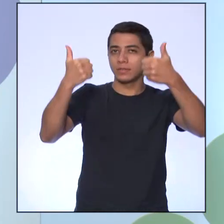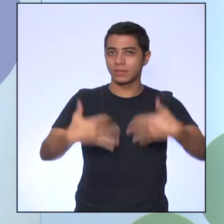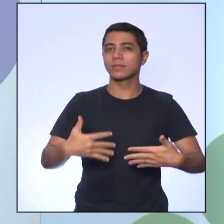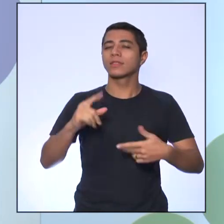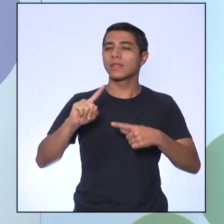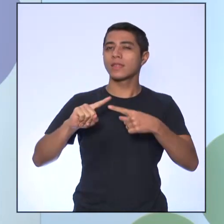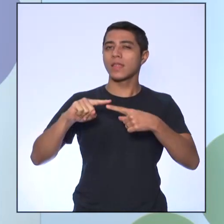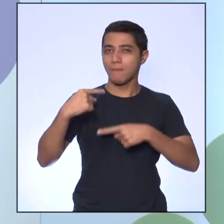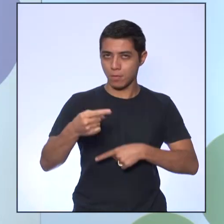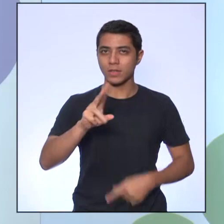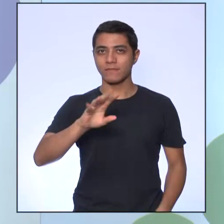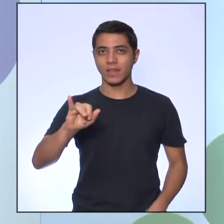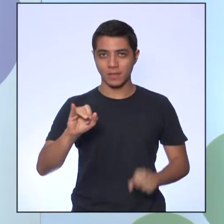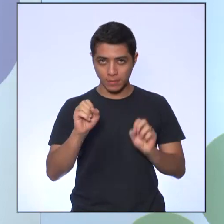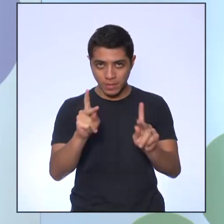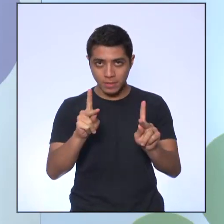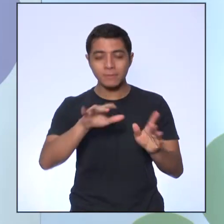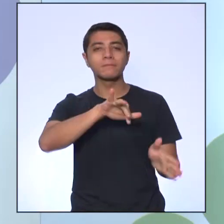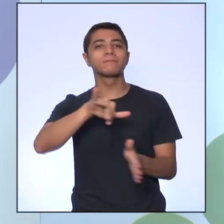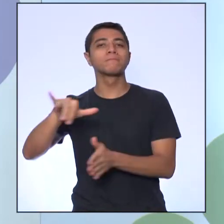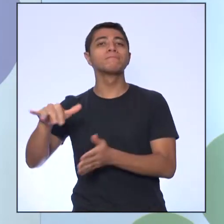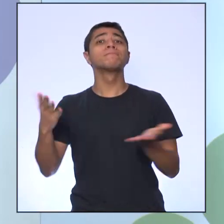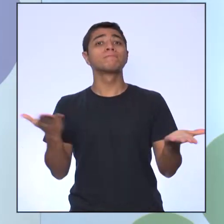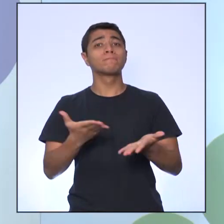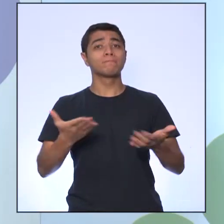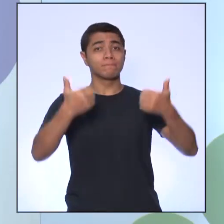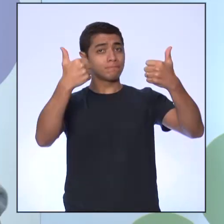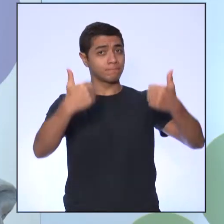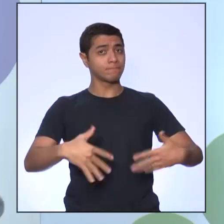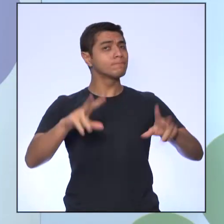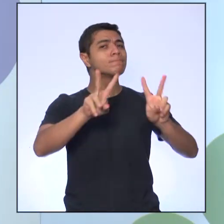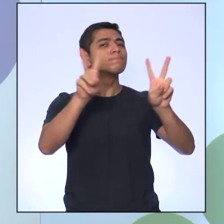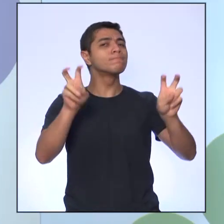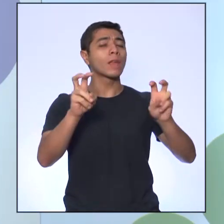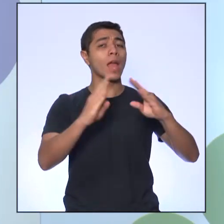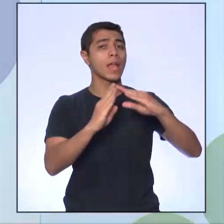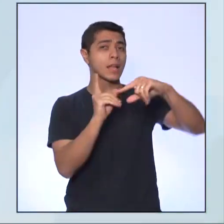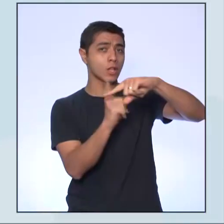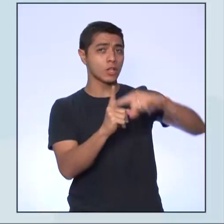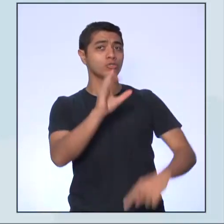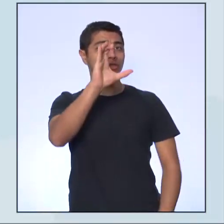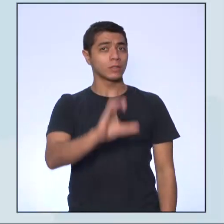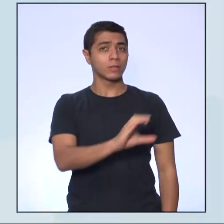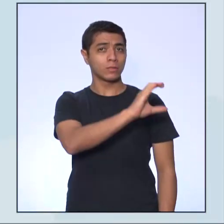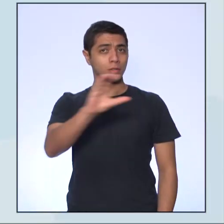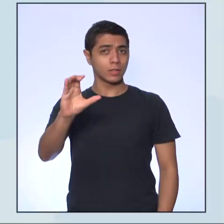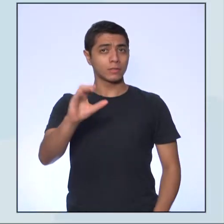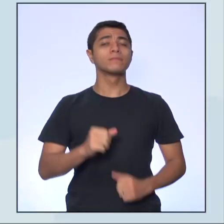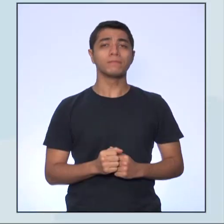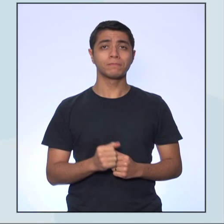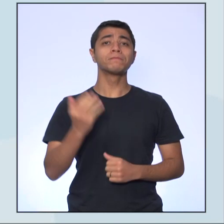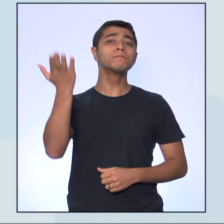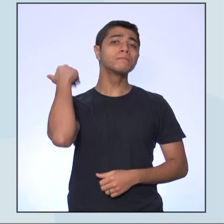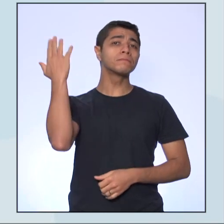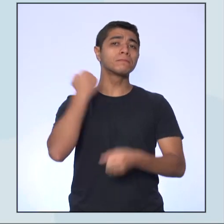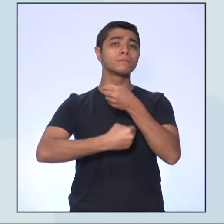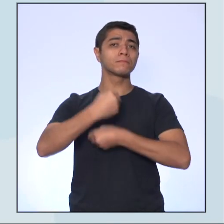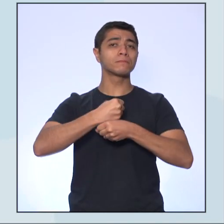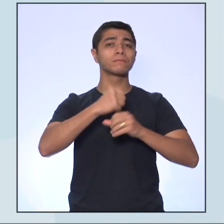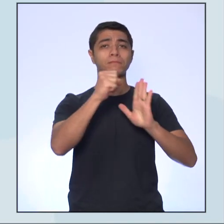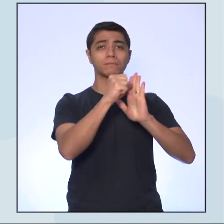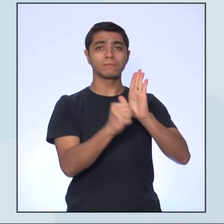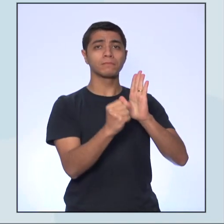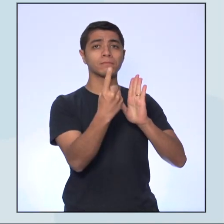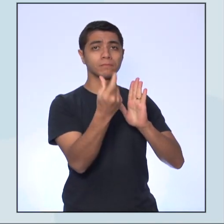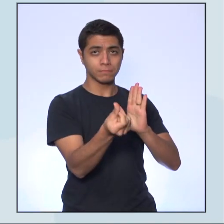Igreja Católica, então, né? Então, olha só, no século XVI, a Igreja Católica era a instituição mais